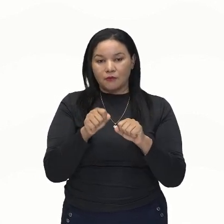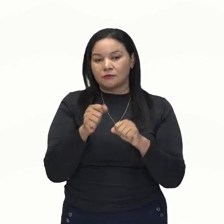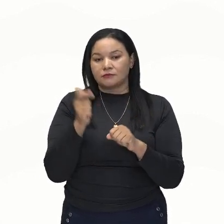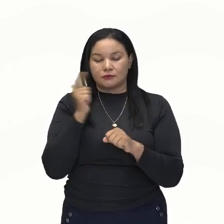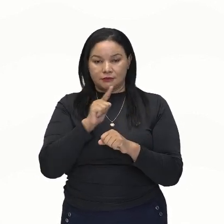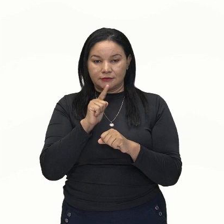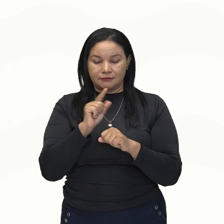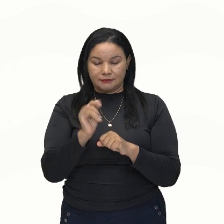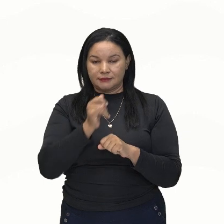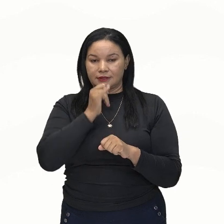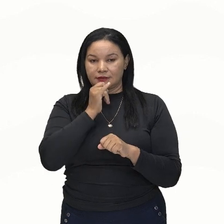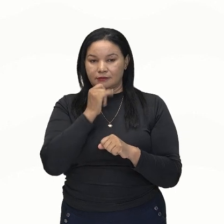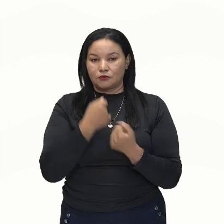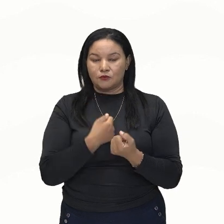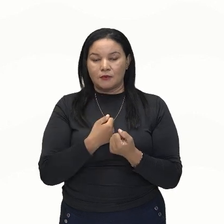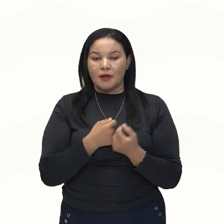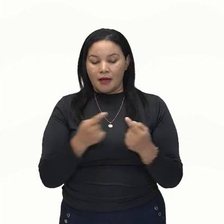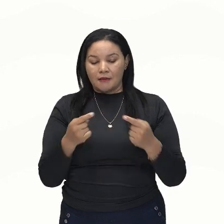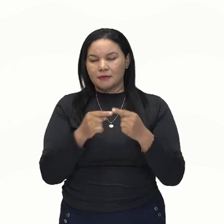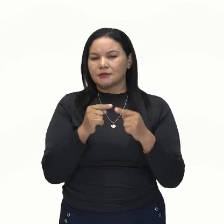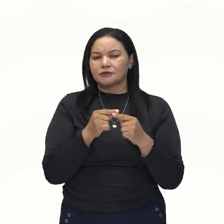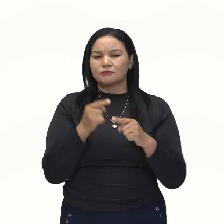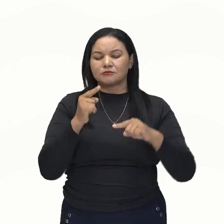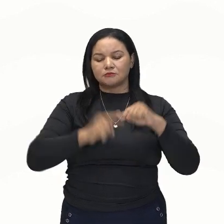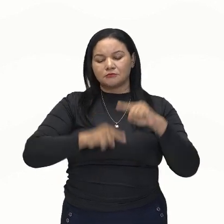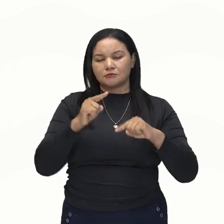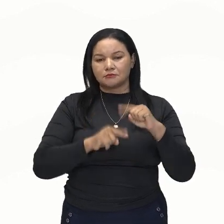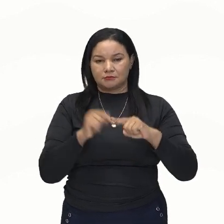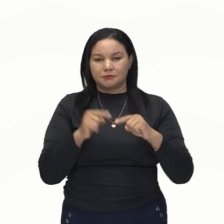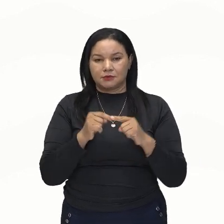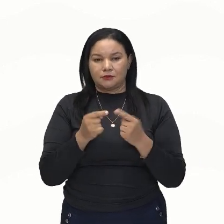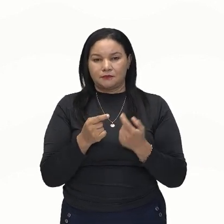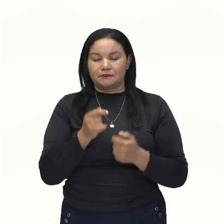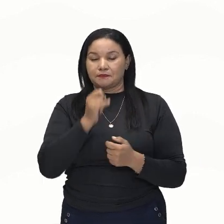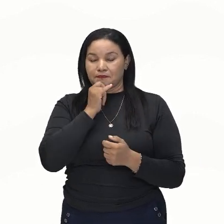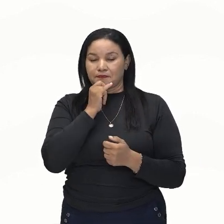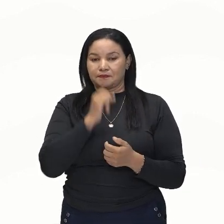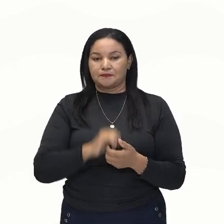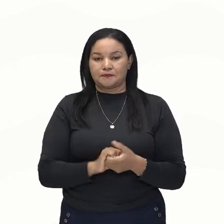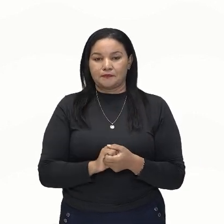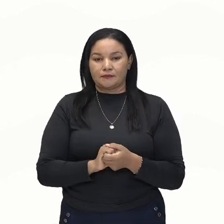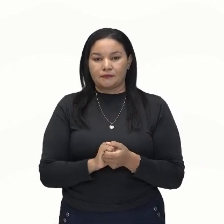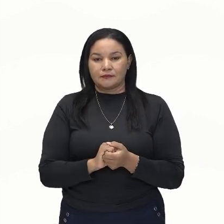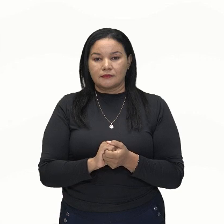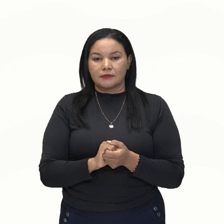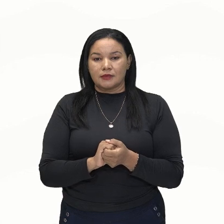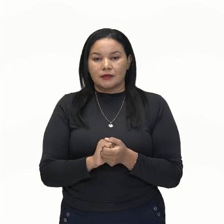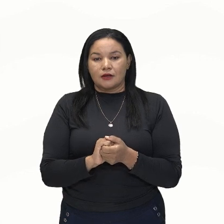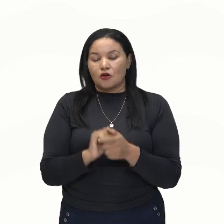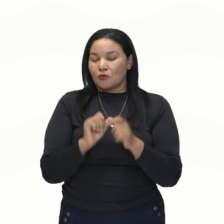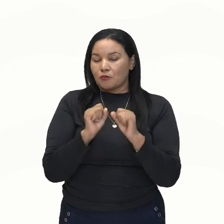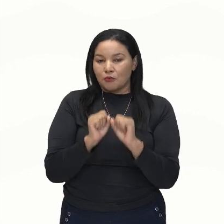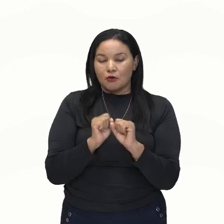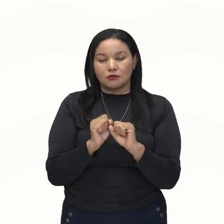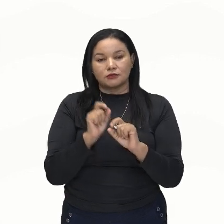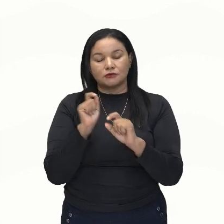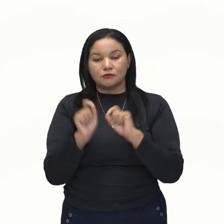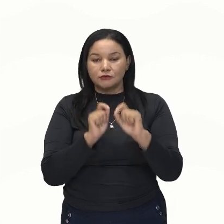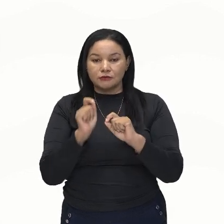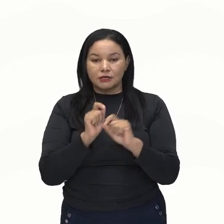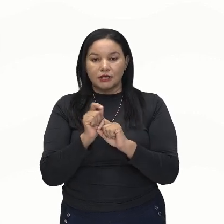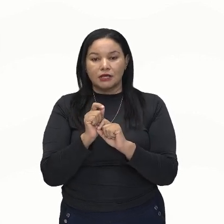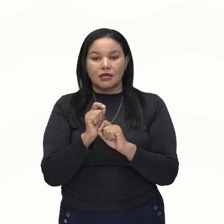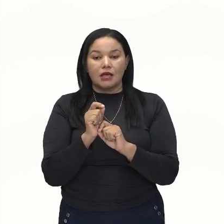seja, como o próprio nome diz, material. E esses bens materiais seria o quê? A